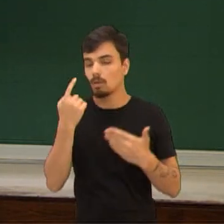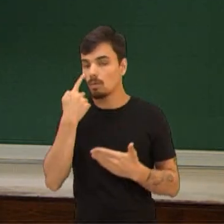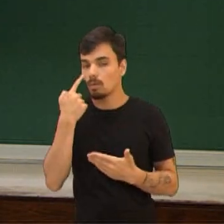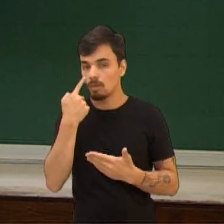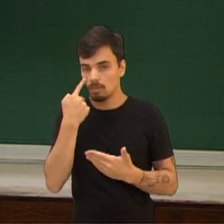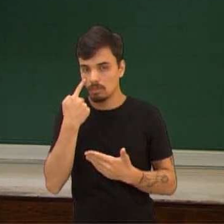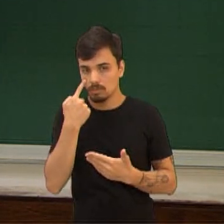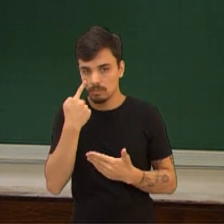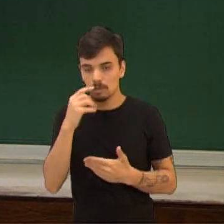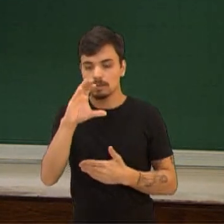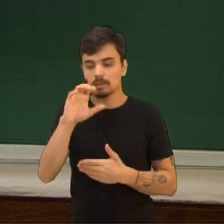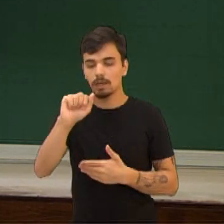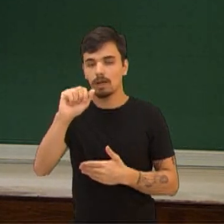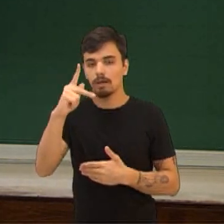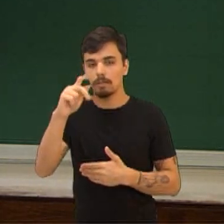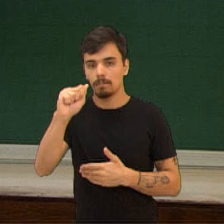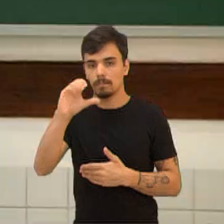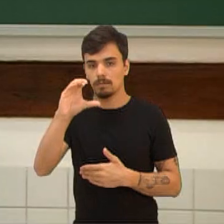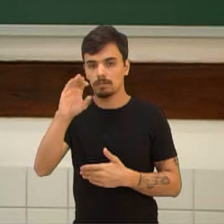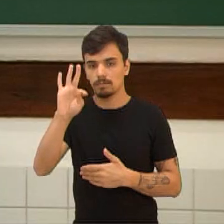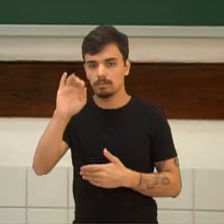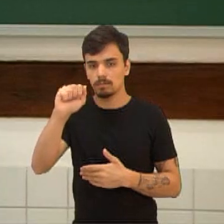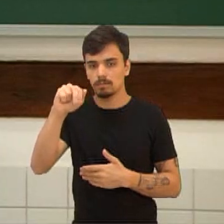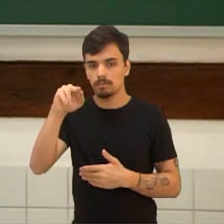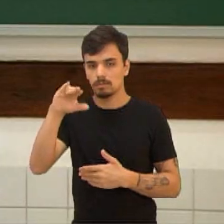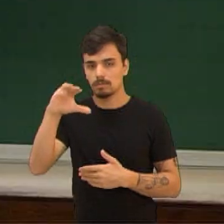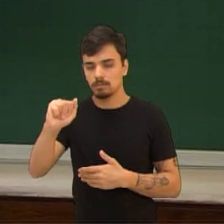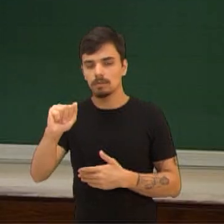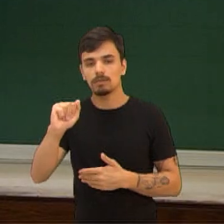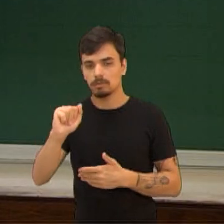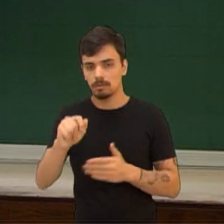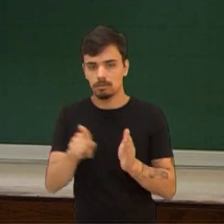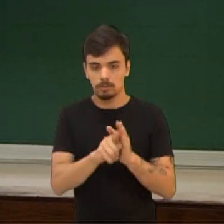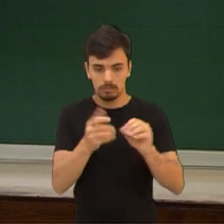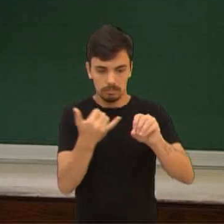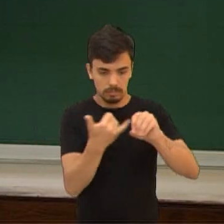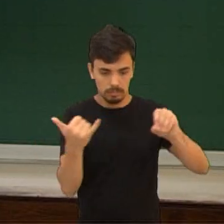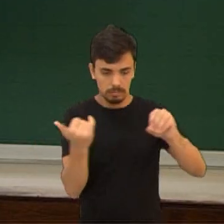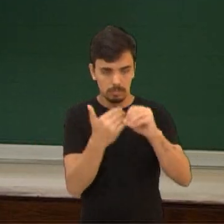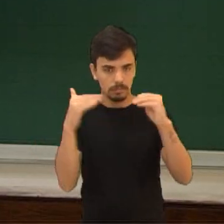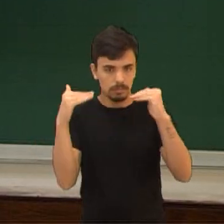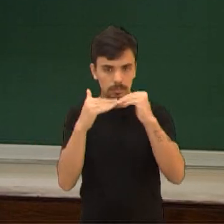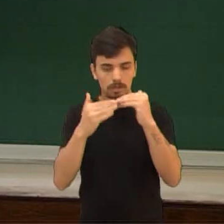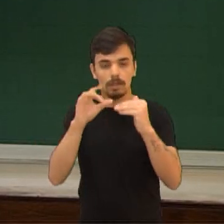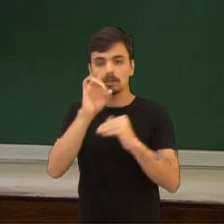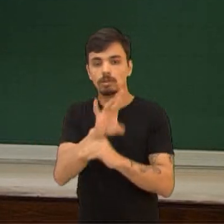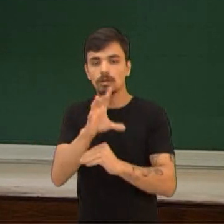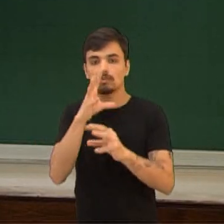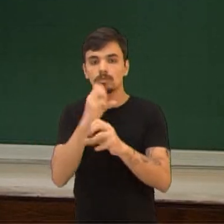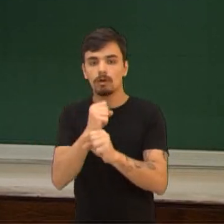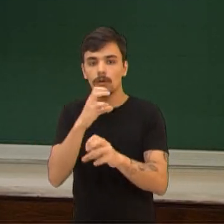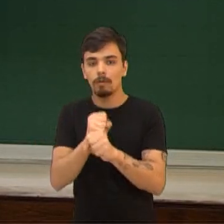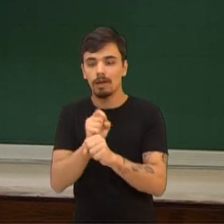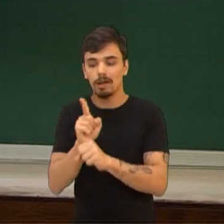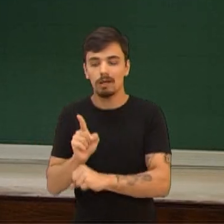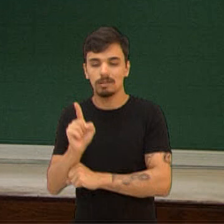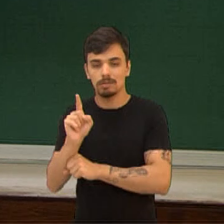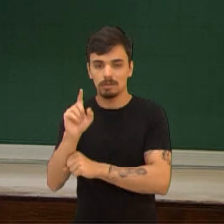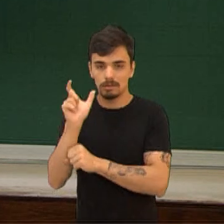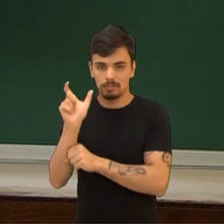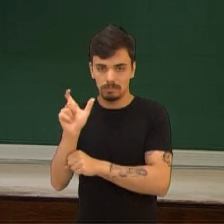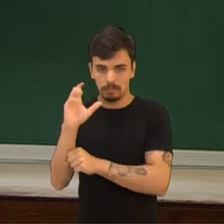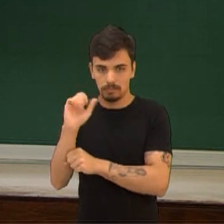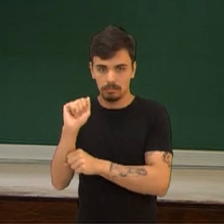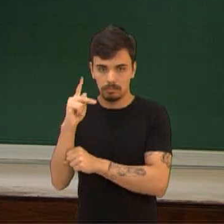a capacitância do circuito paralelo de capacitores é só somar as capacitâncias. Então, a capacitância